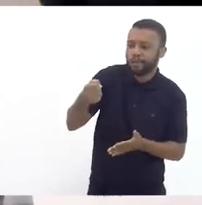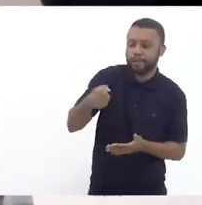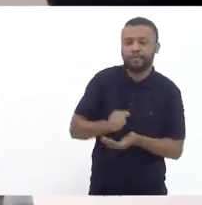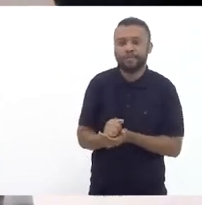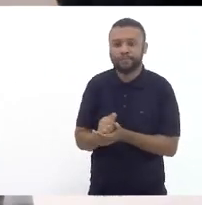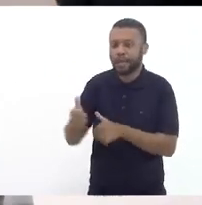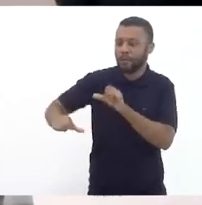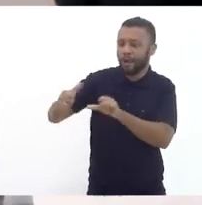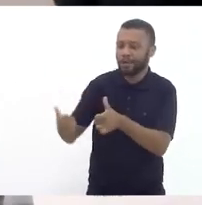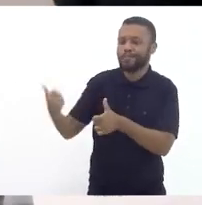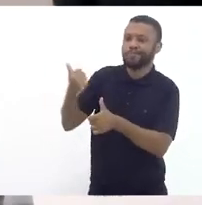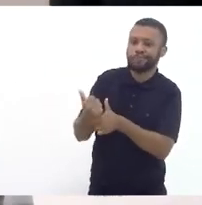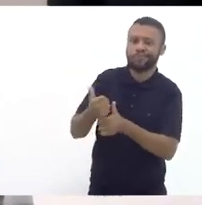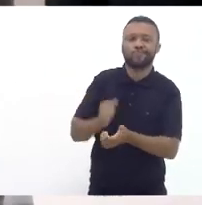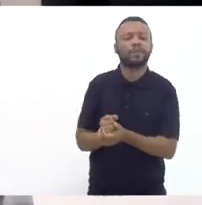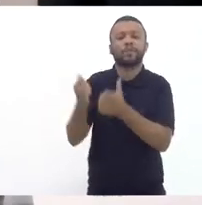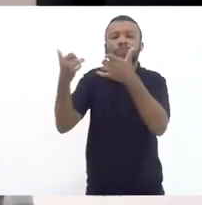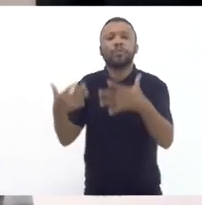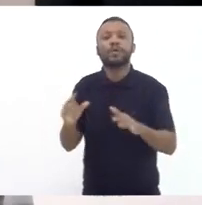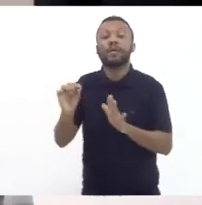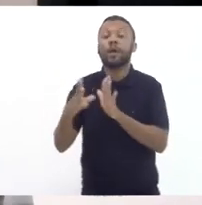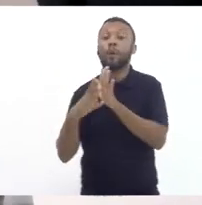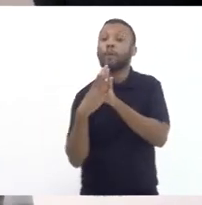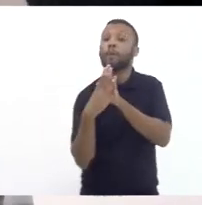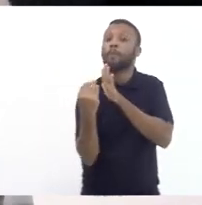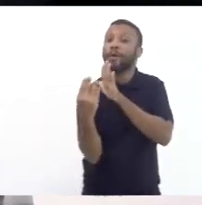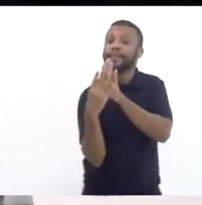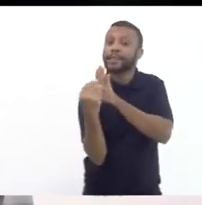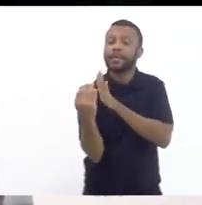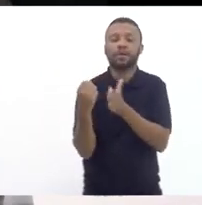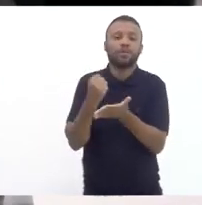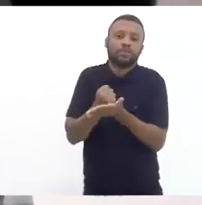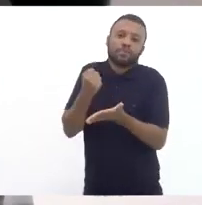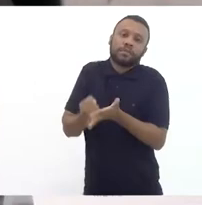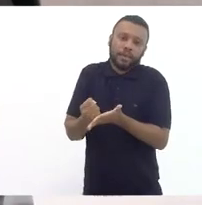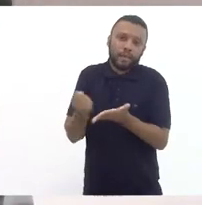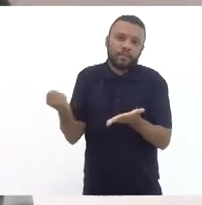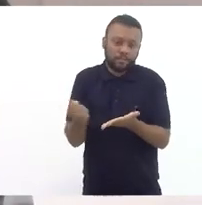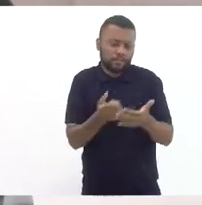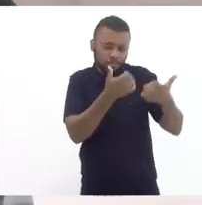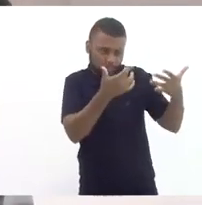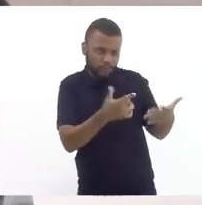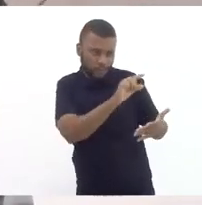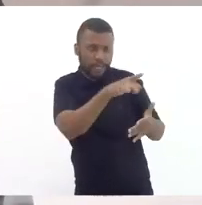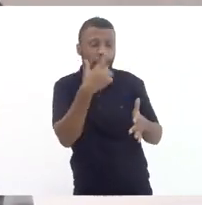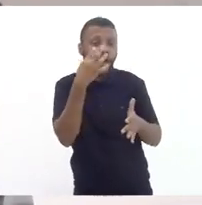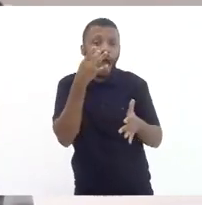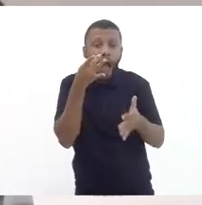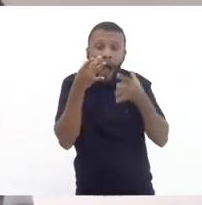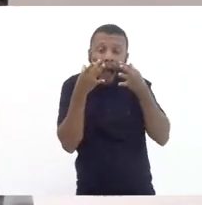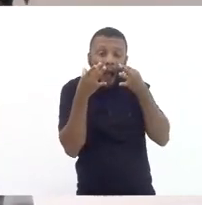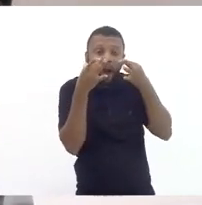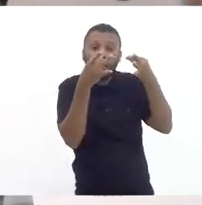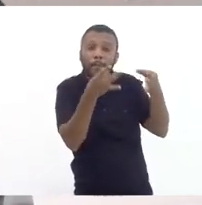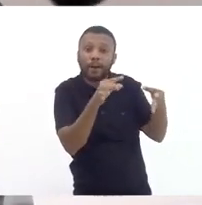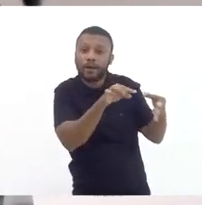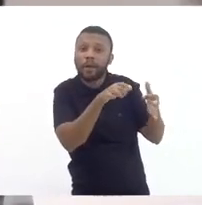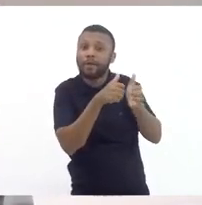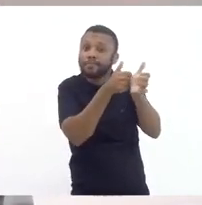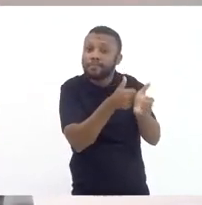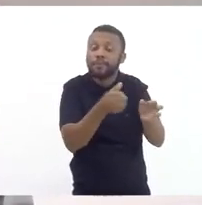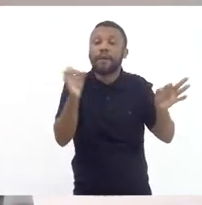a modelagem da concessão, doutor Eduardo Schall, o senhor que acompanha isso de perto, ficaria pronta